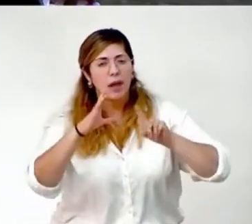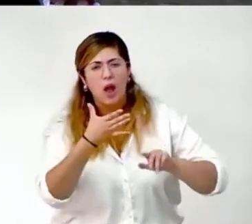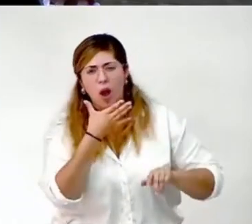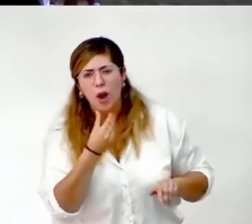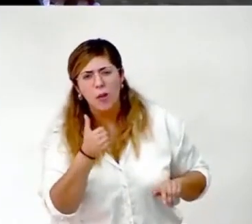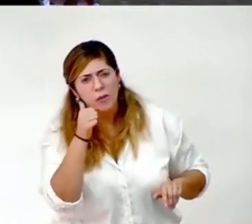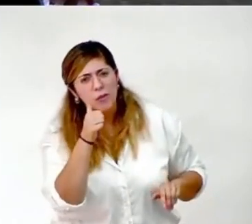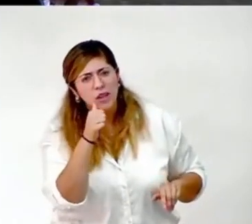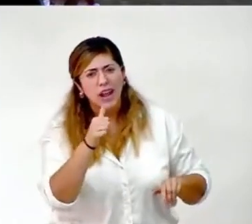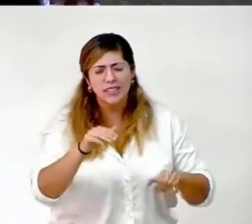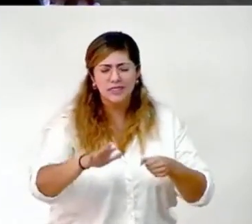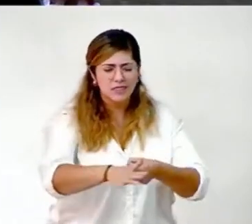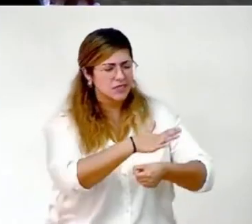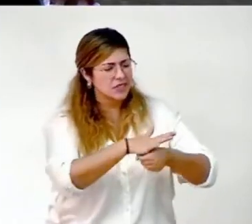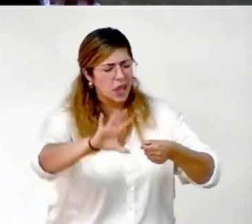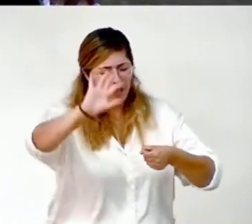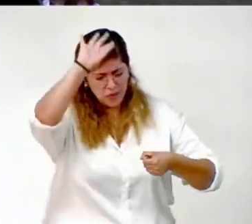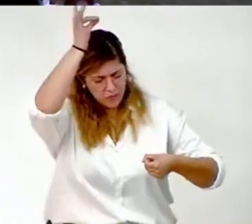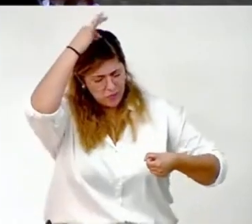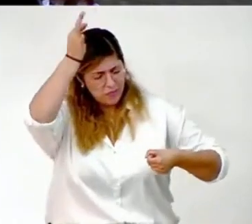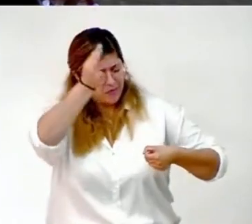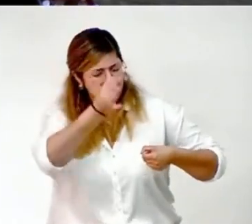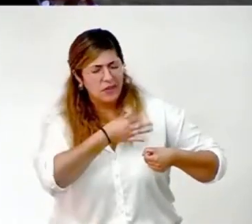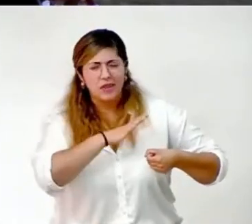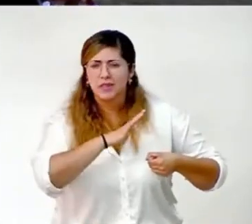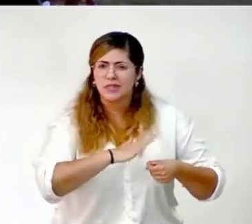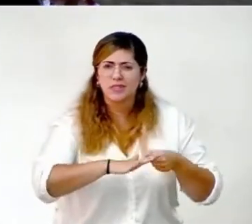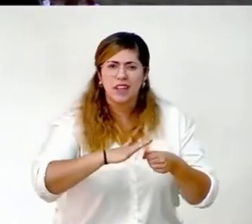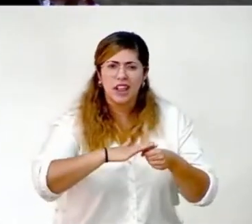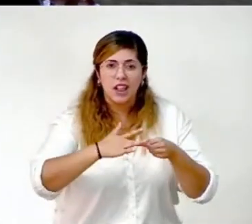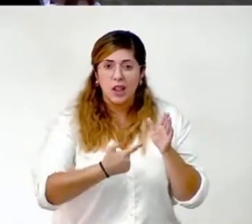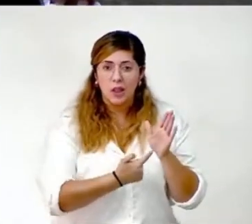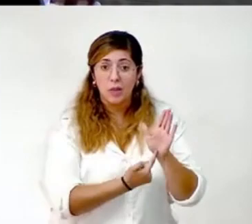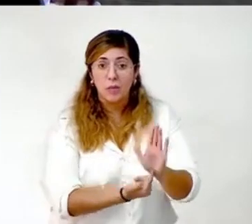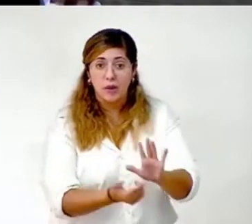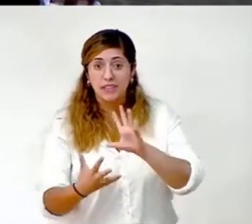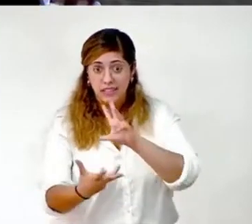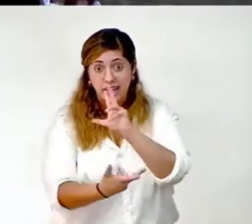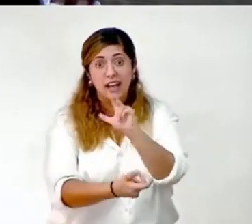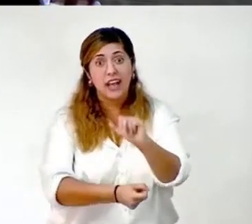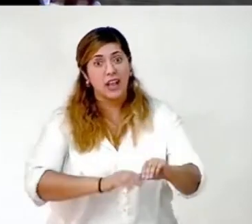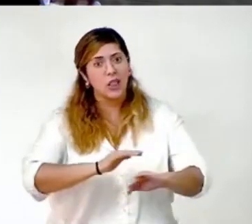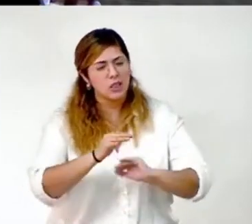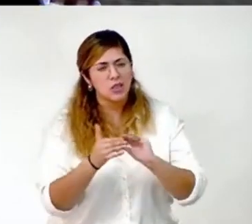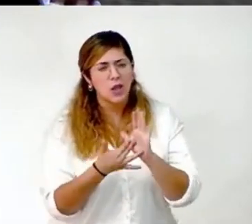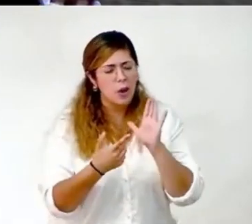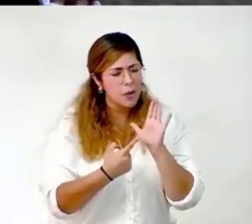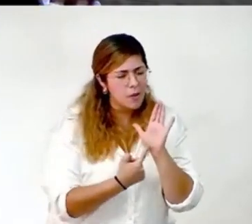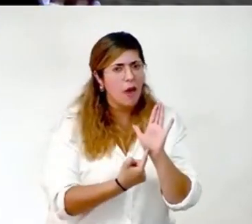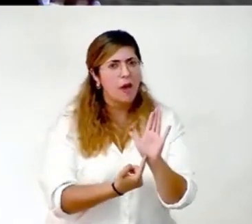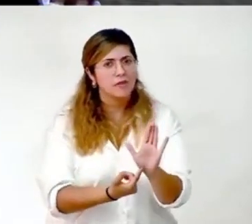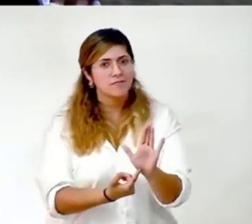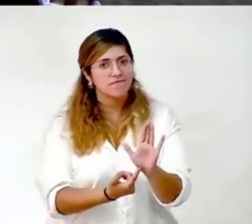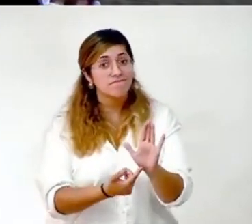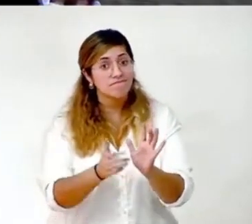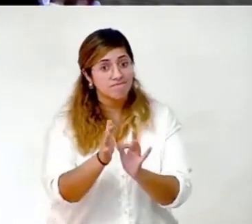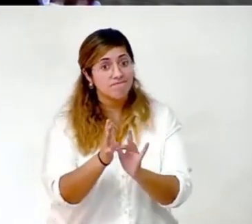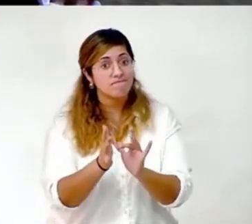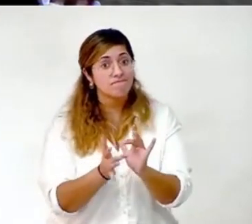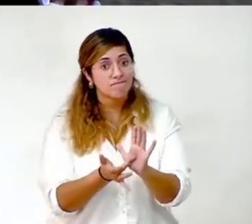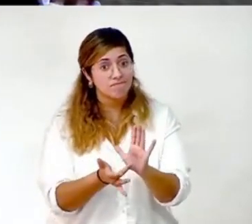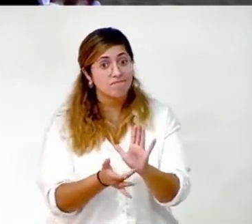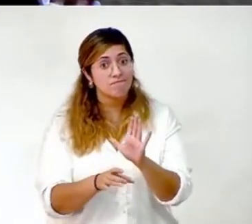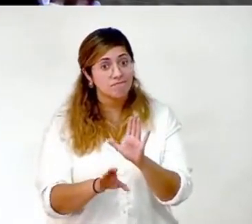de Deus, que reverberam e refletem sobre a face da terra o caráter de Deus. O caráter